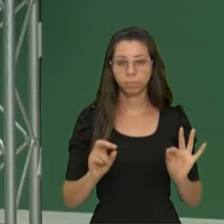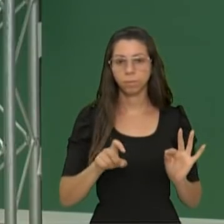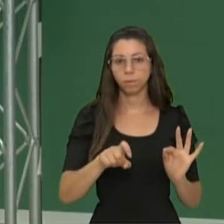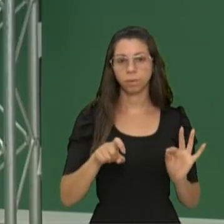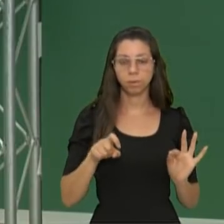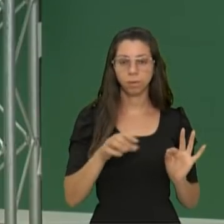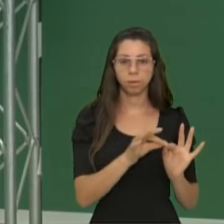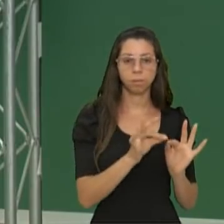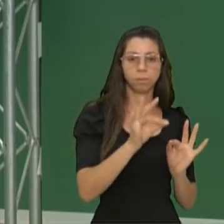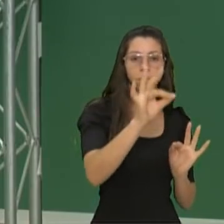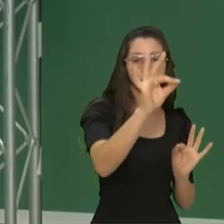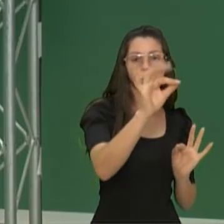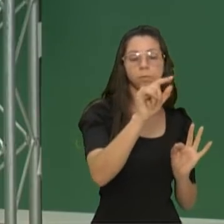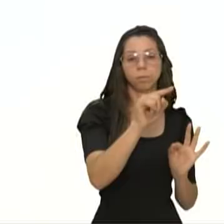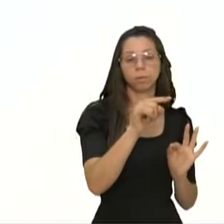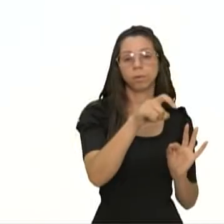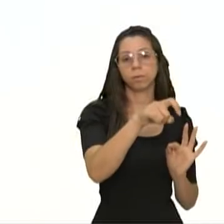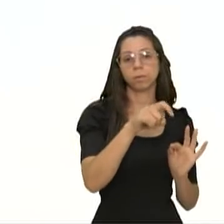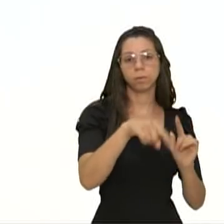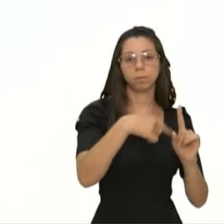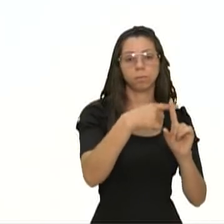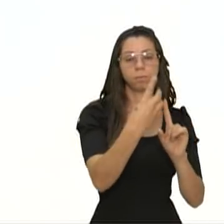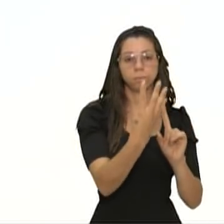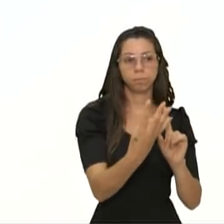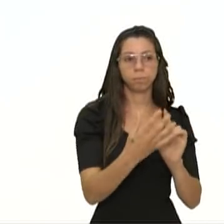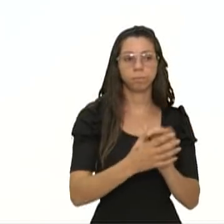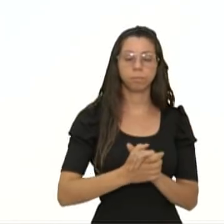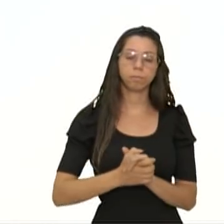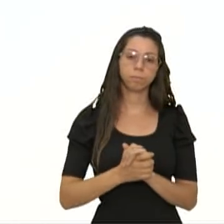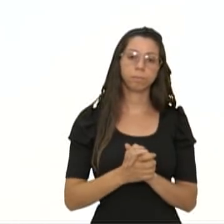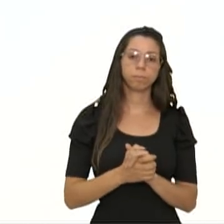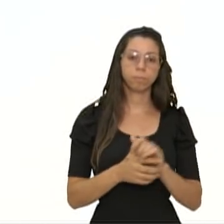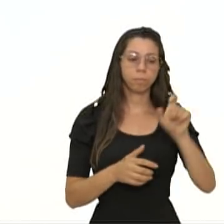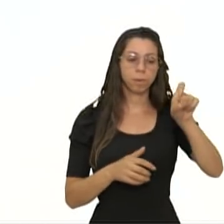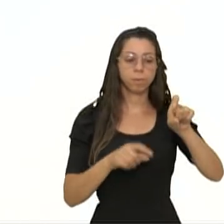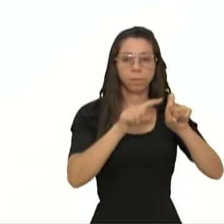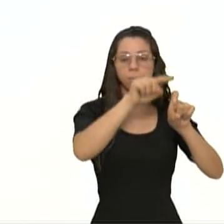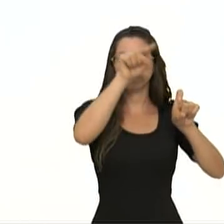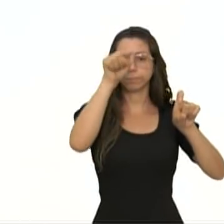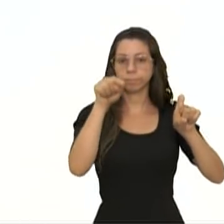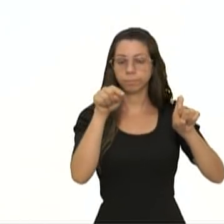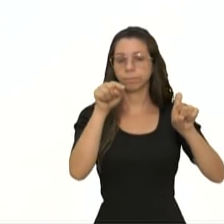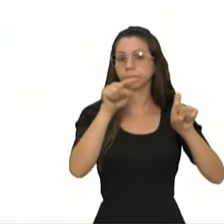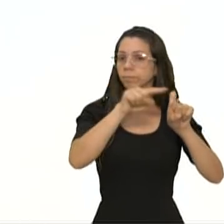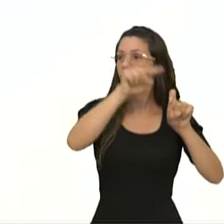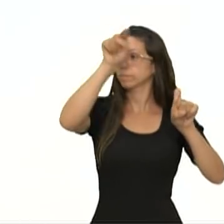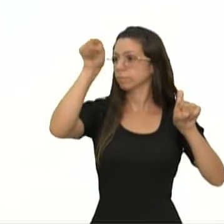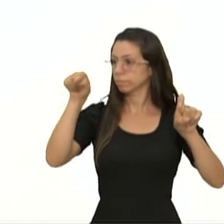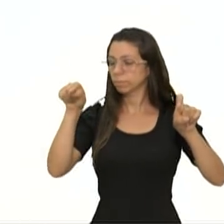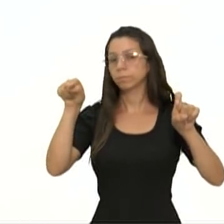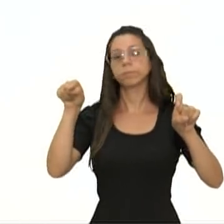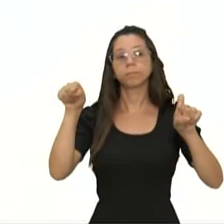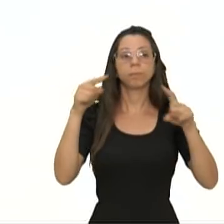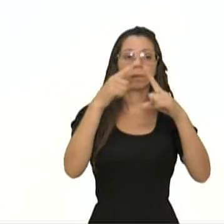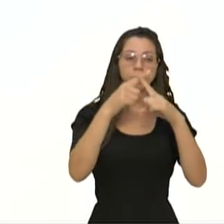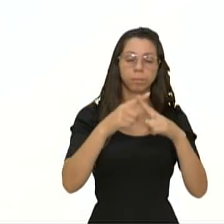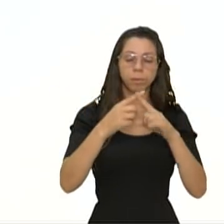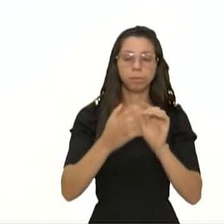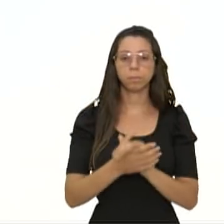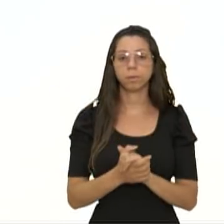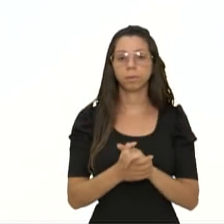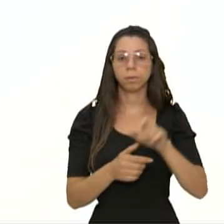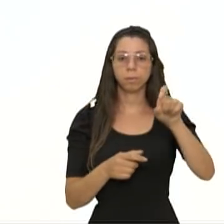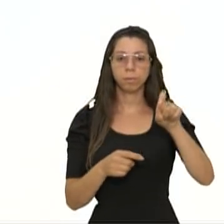mais 4. X multiplicou x e o x multiplica x mais 4 também. X ao quadrado